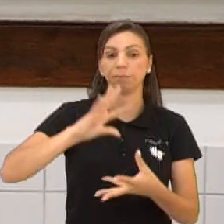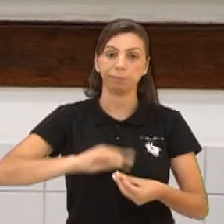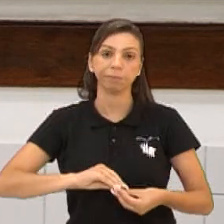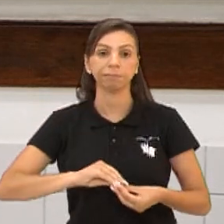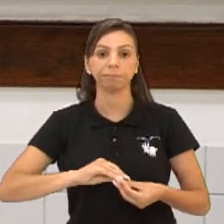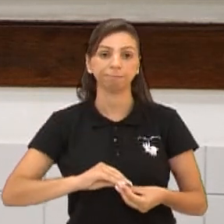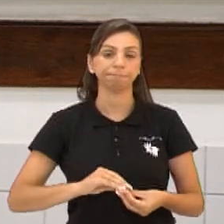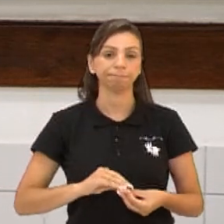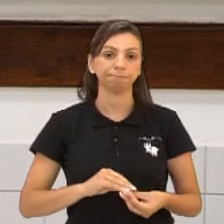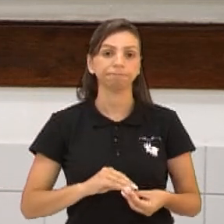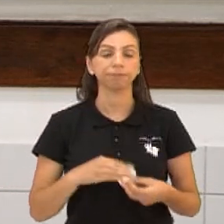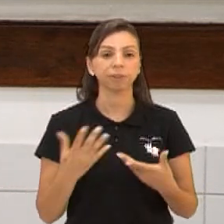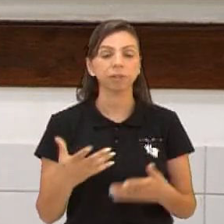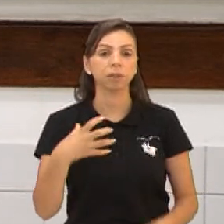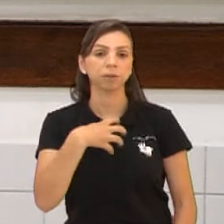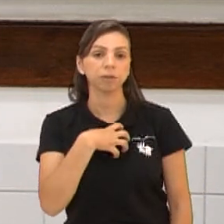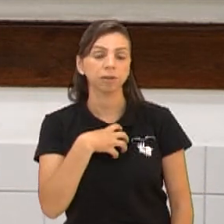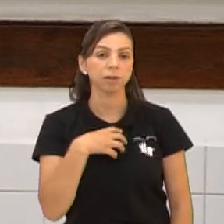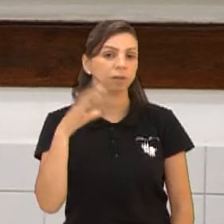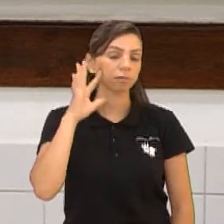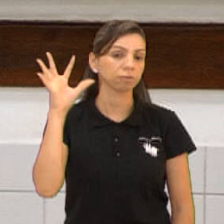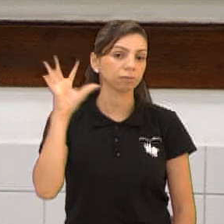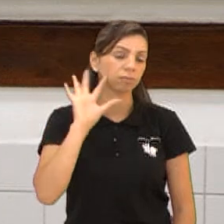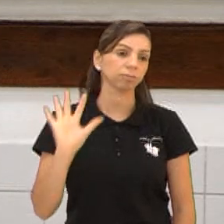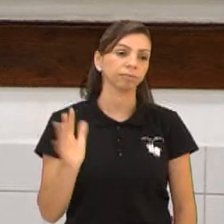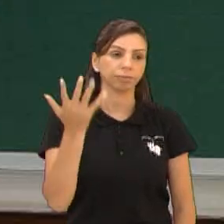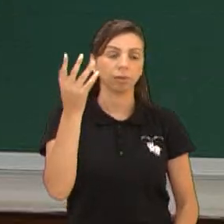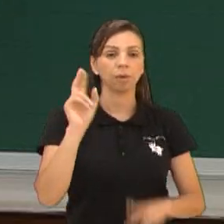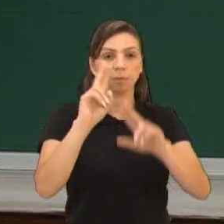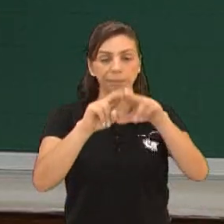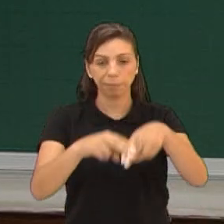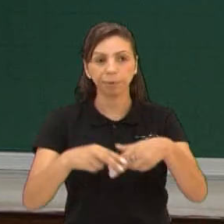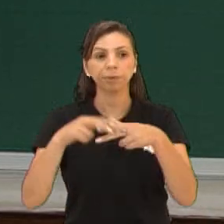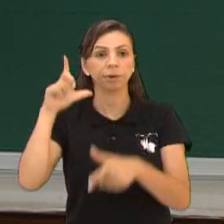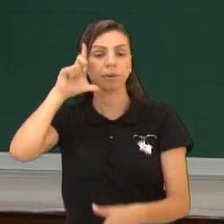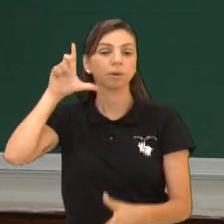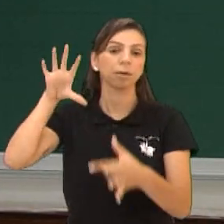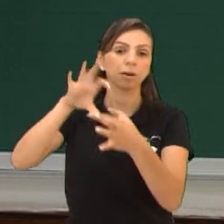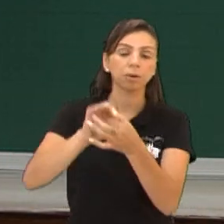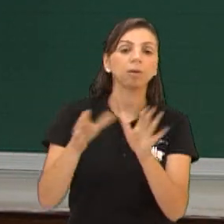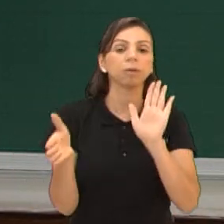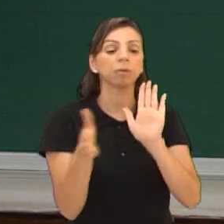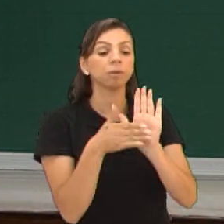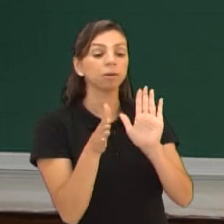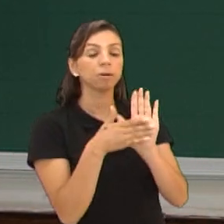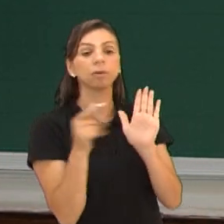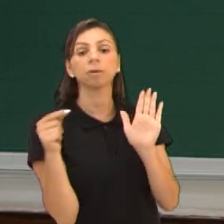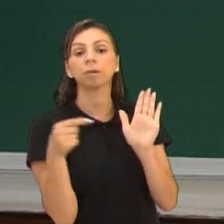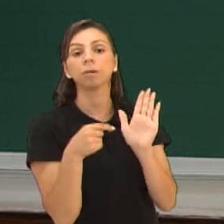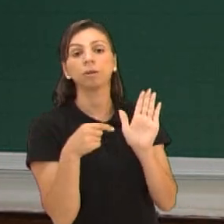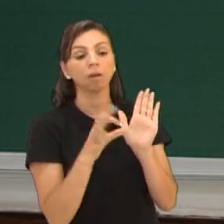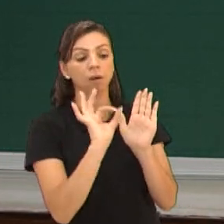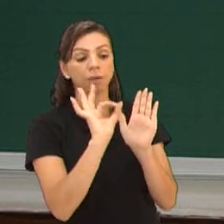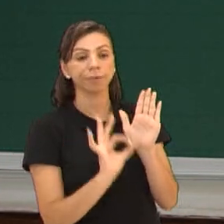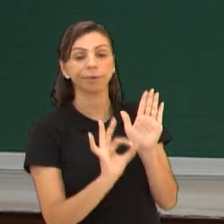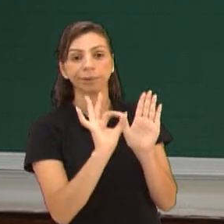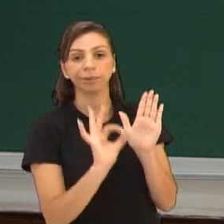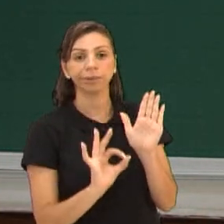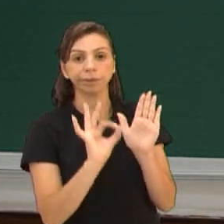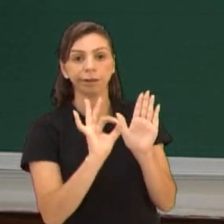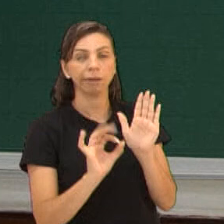esses essas formas ilusórias acontecem por isso que a lógica ela se propõe a uma certa organização